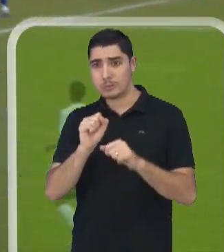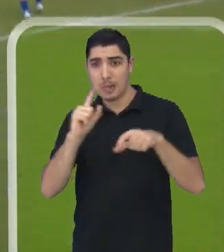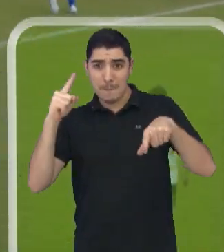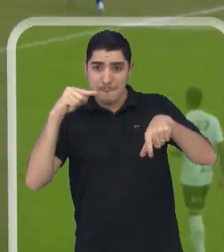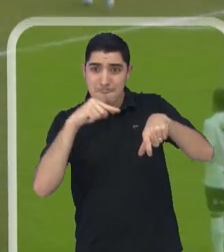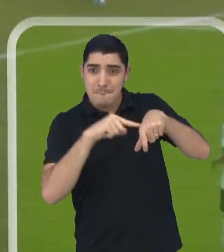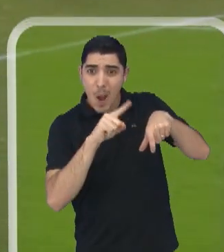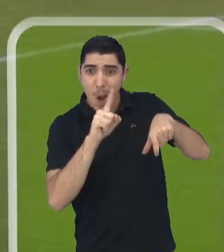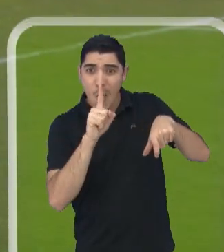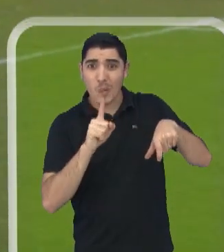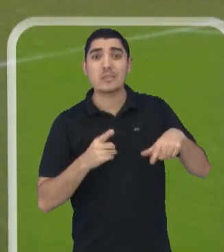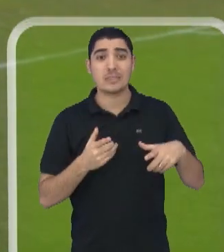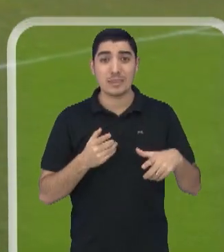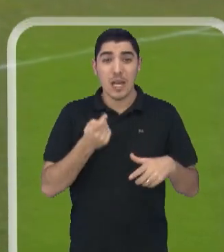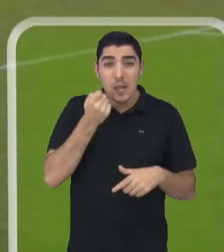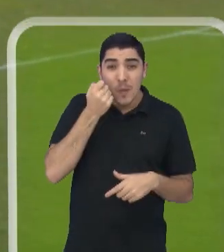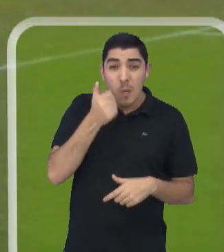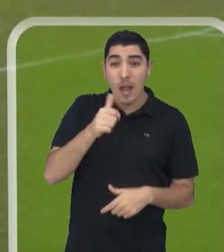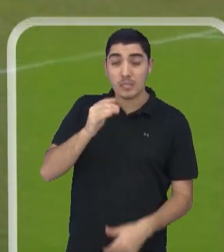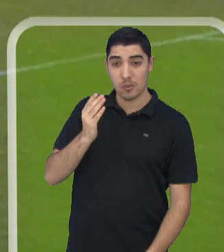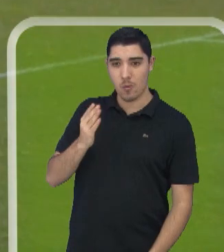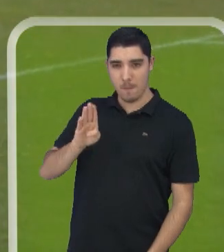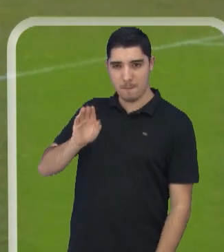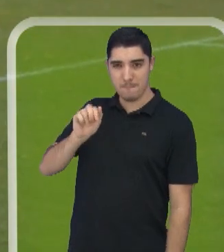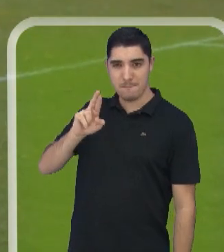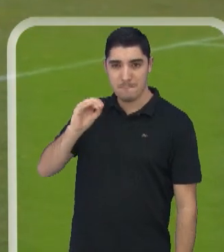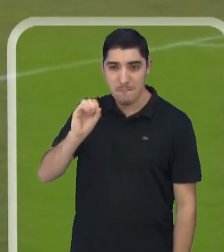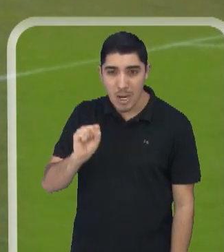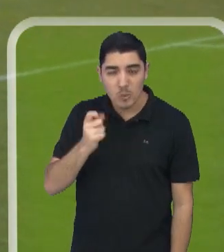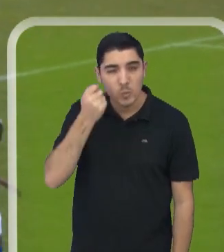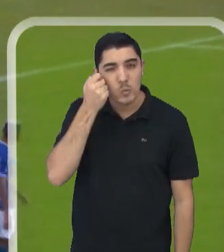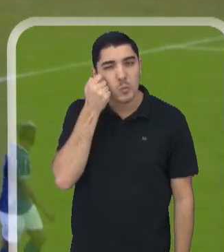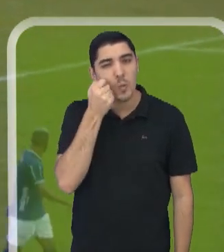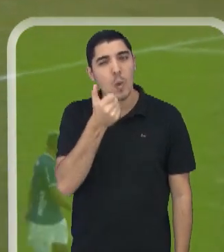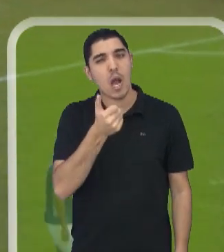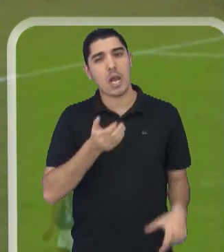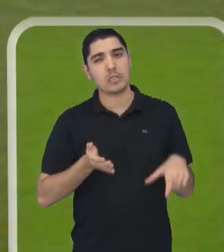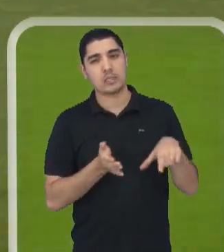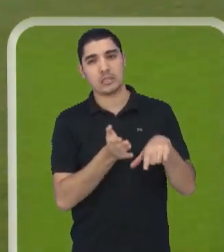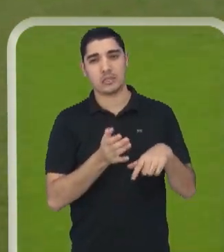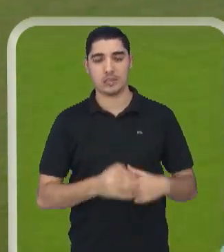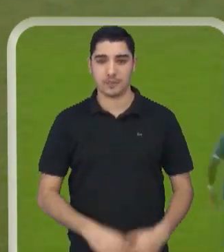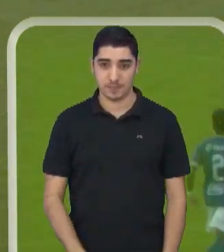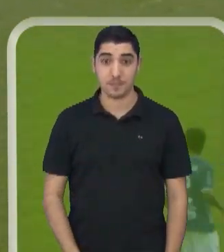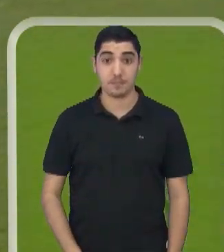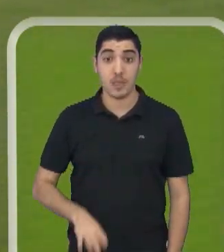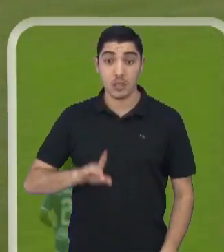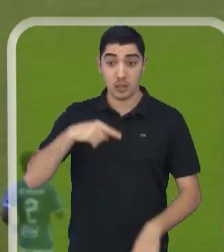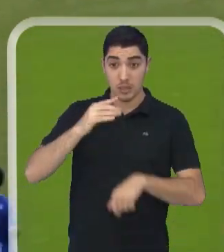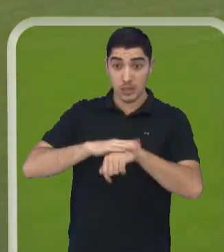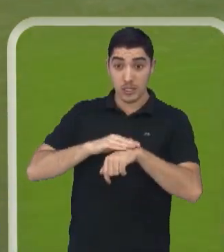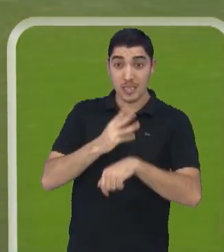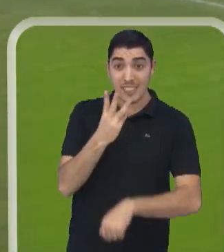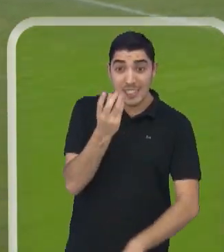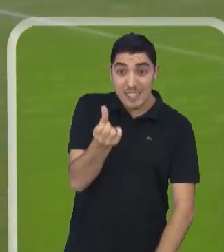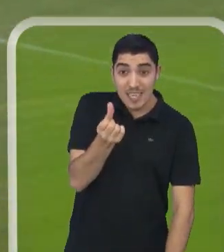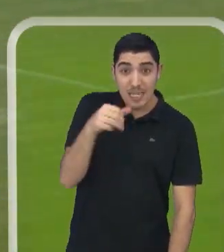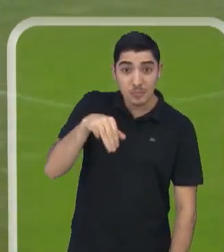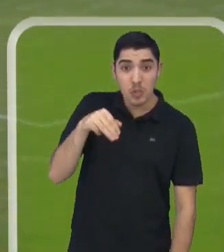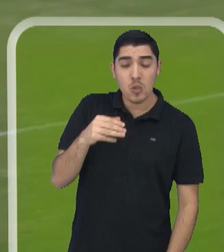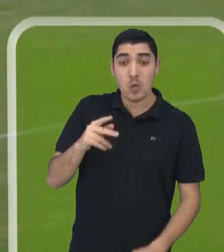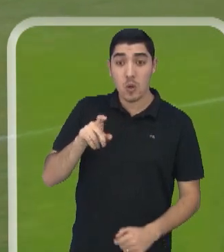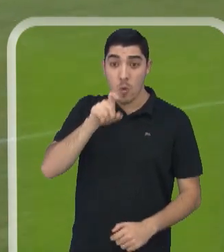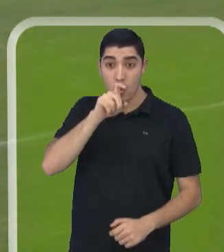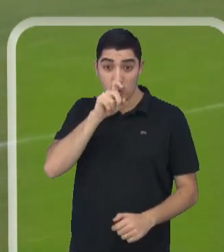trave. No rebote, o Barcos não conseguiu completar para o gol. Aos 36 minutos, a torcida do São